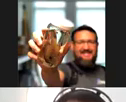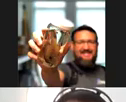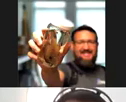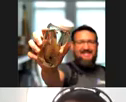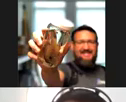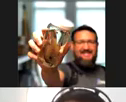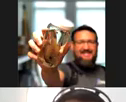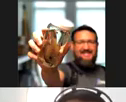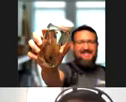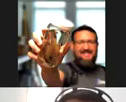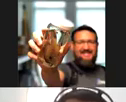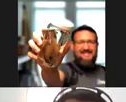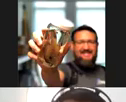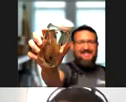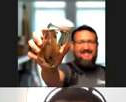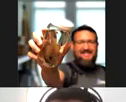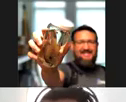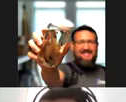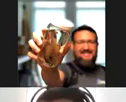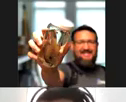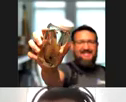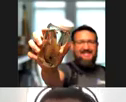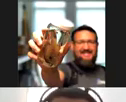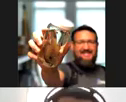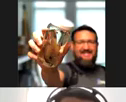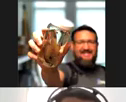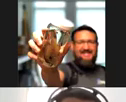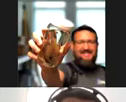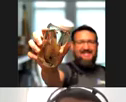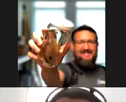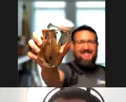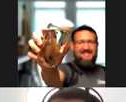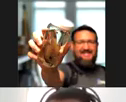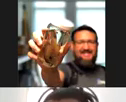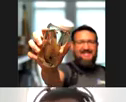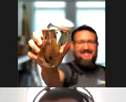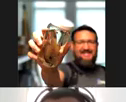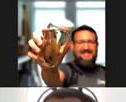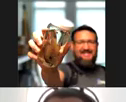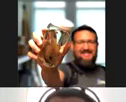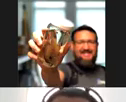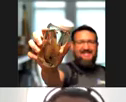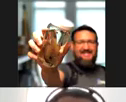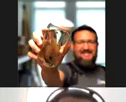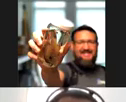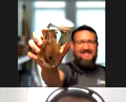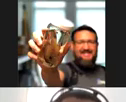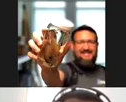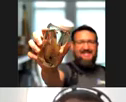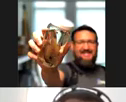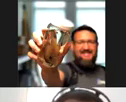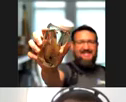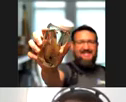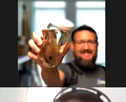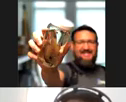mundo real. Então, a gente criou um mundo e viu como que os invasores têm sucesso ou não nesse mundo, né?